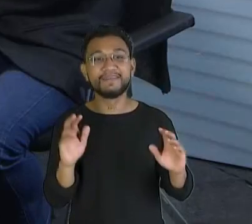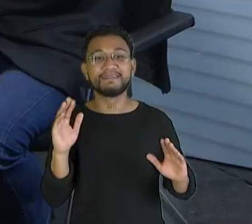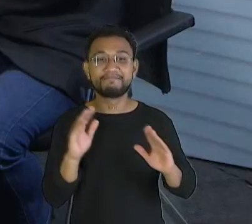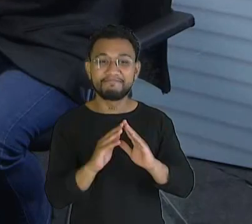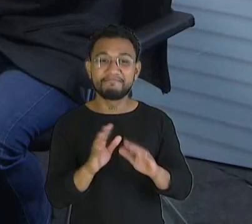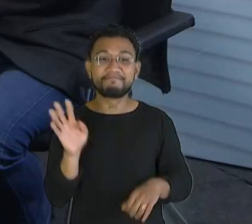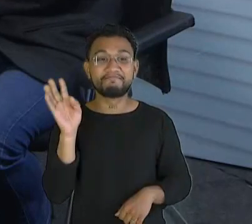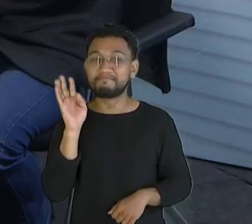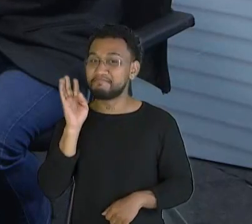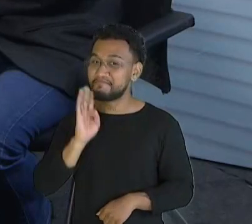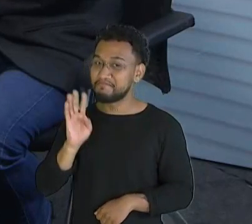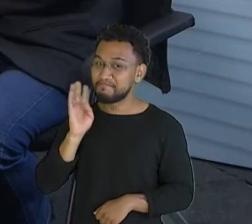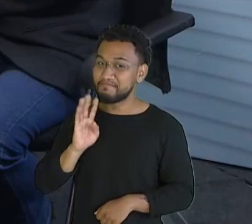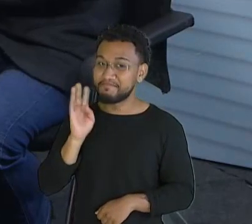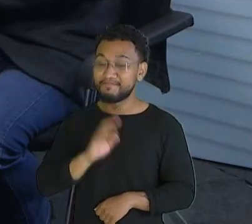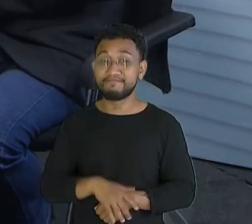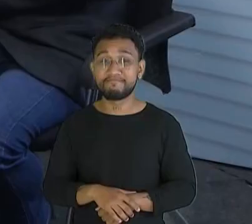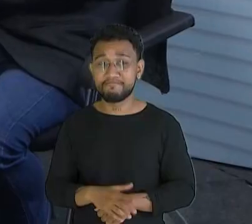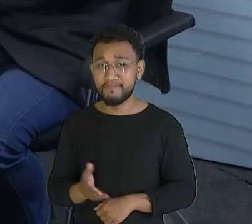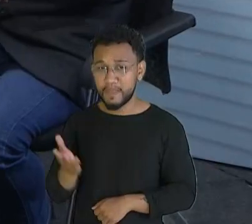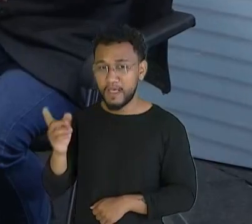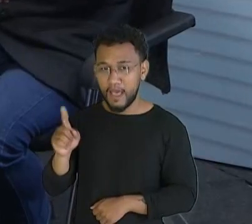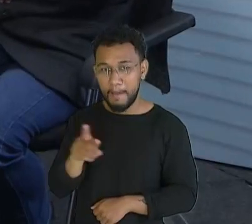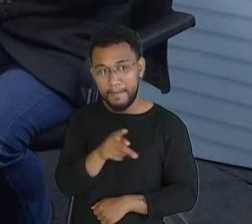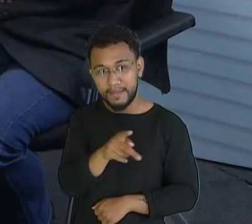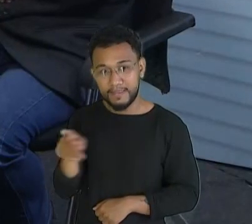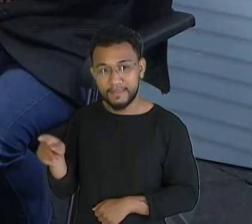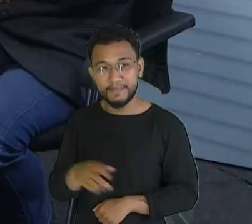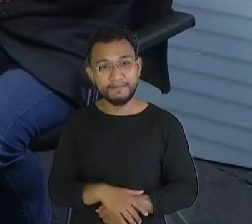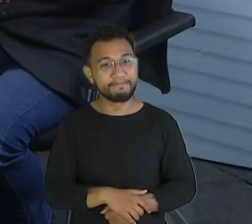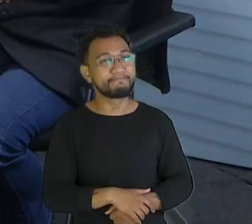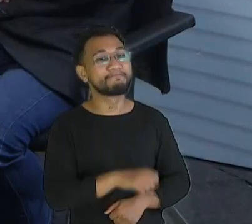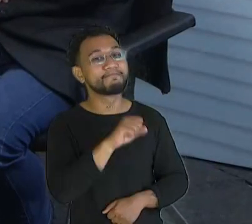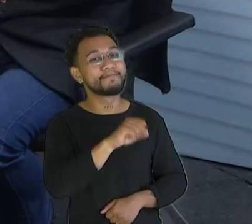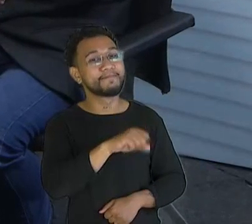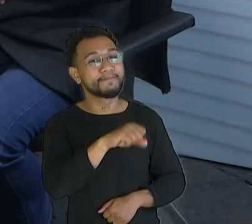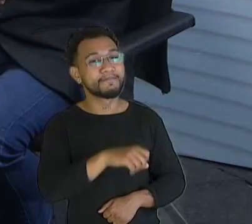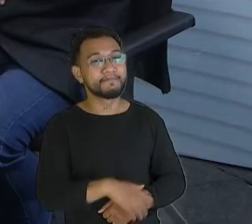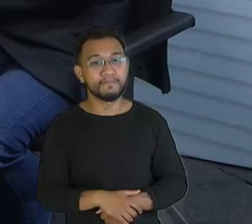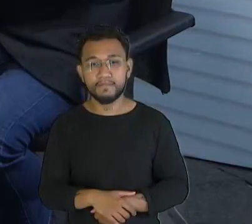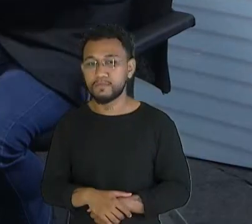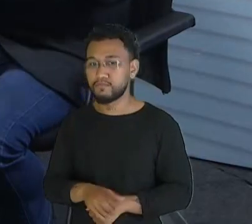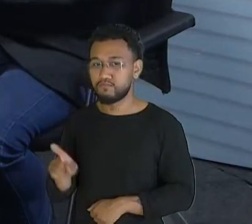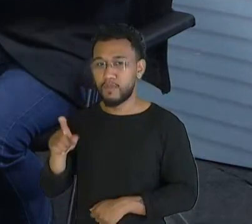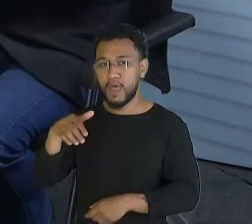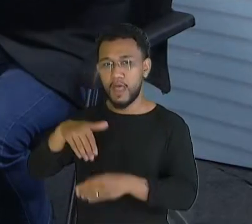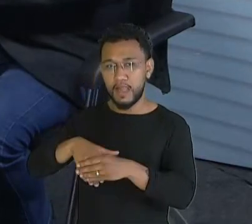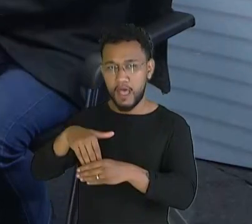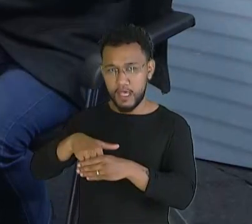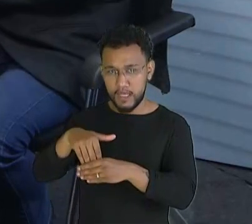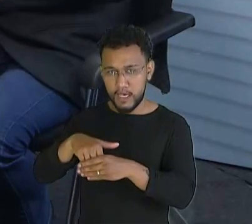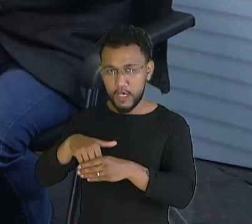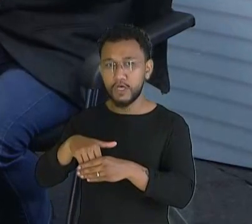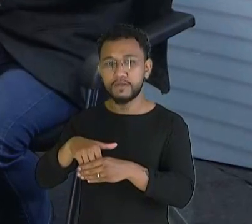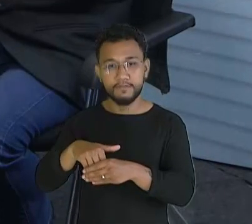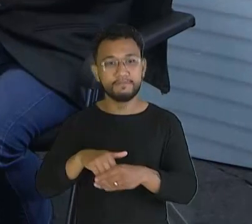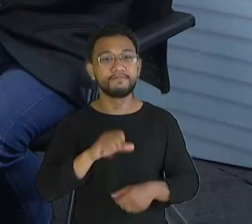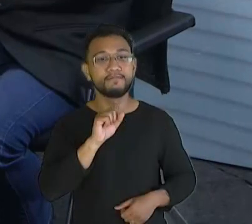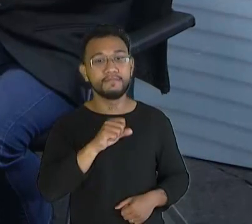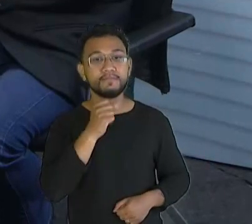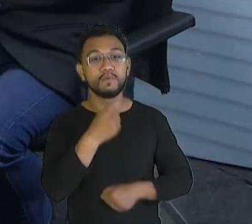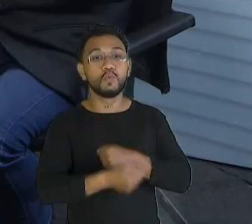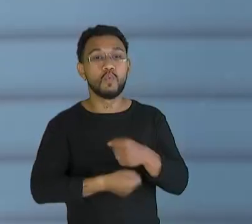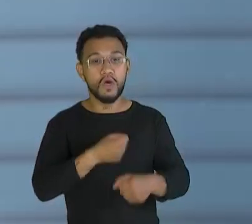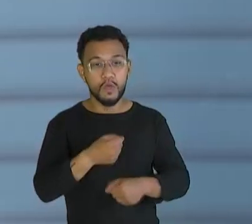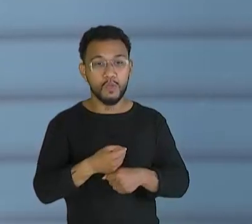uma honra. Que legal, que legal. Que legal. Thaís, você é a presidente da casa? Exatamente. É? Você foi eleita, é eleita lá pelo... Isso. Todo ano a gente faz